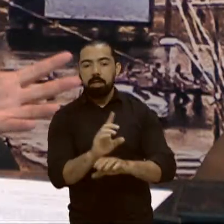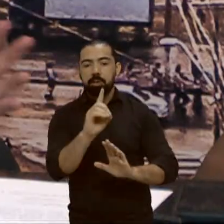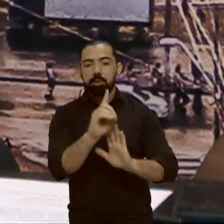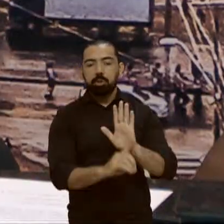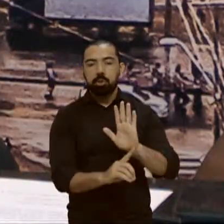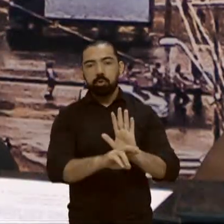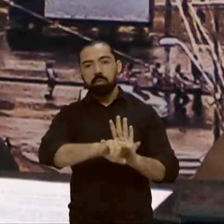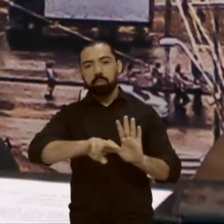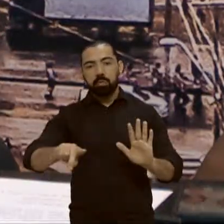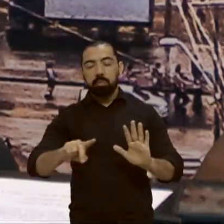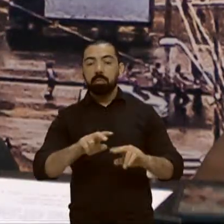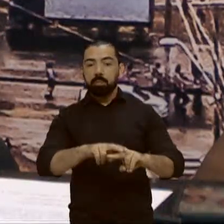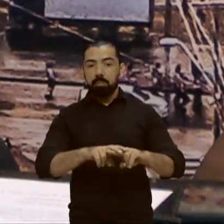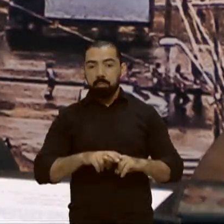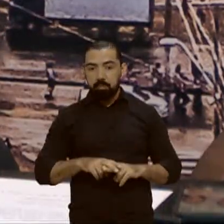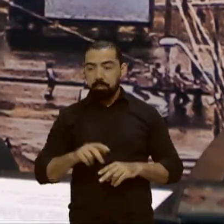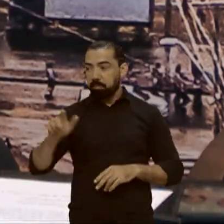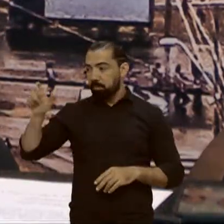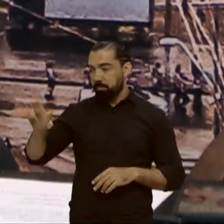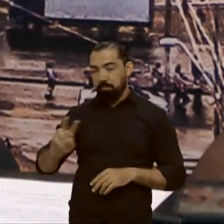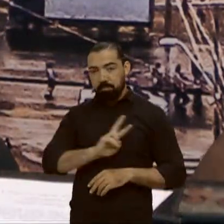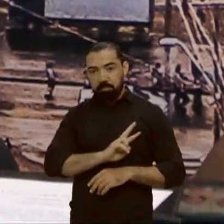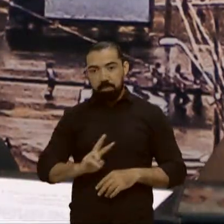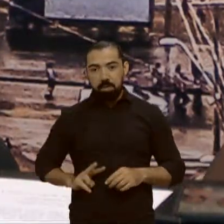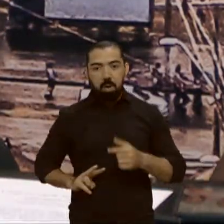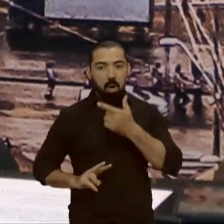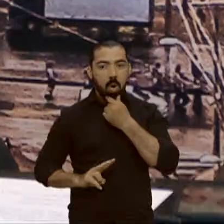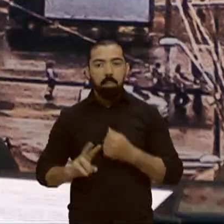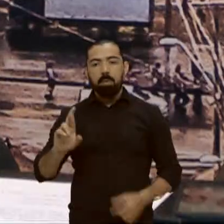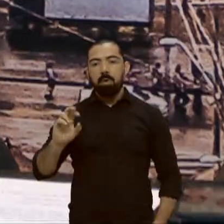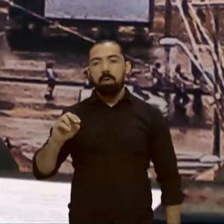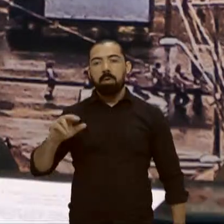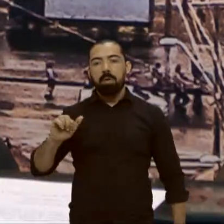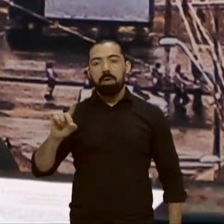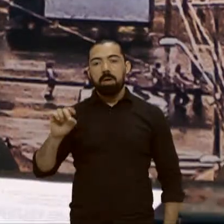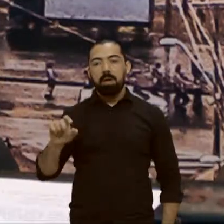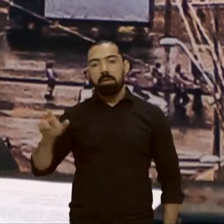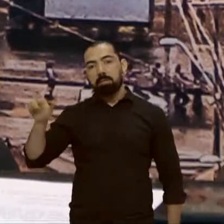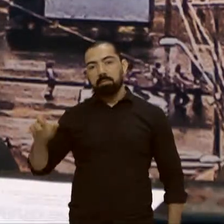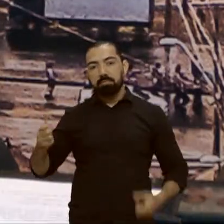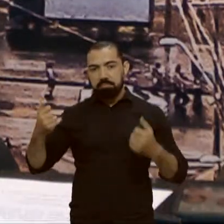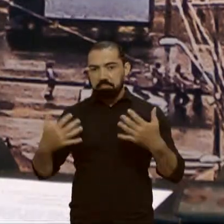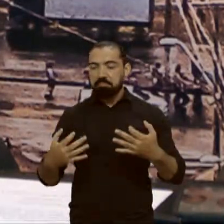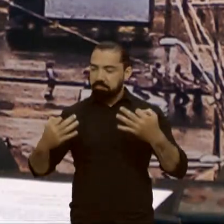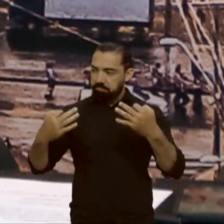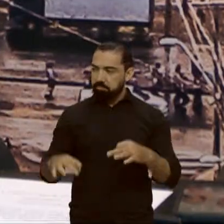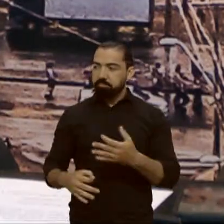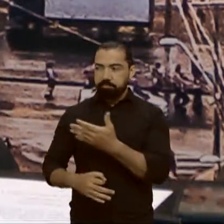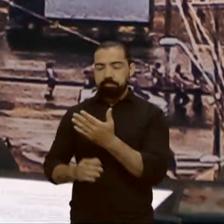a iniciativa do vereador Ronaldo é muito salutar.